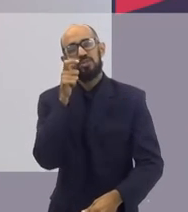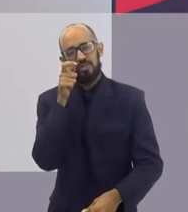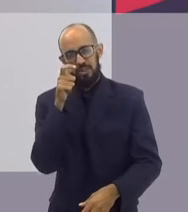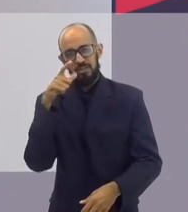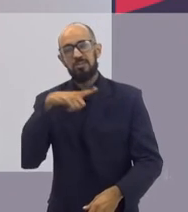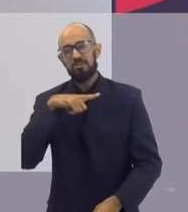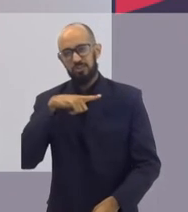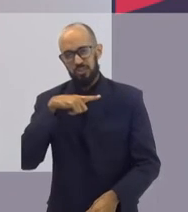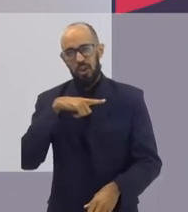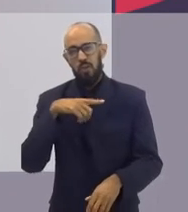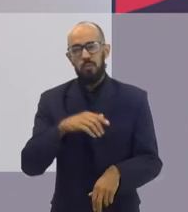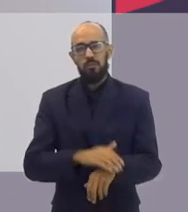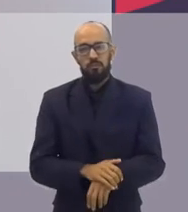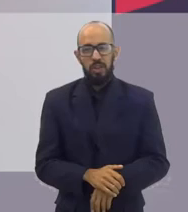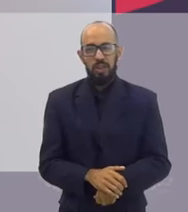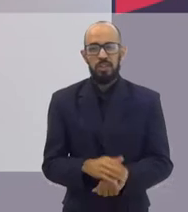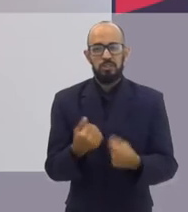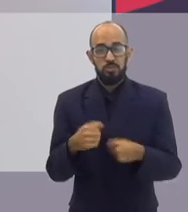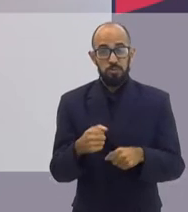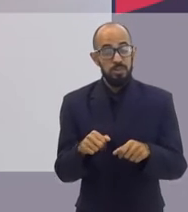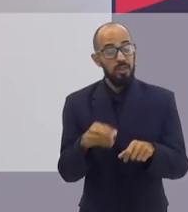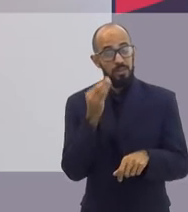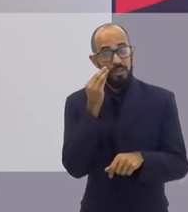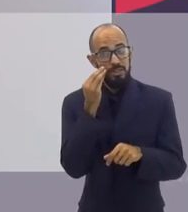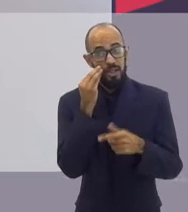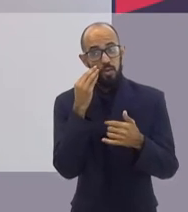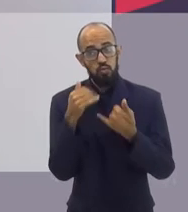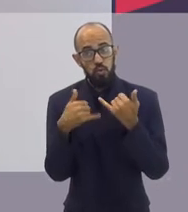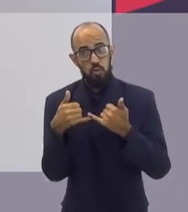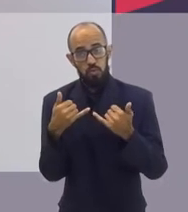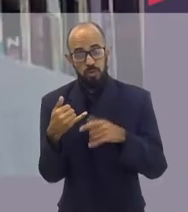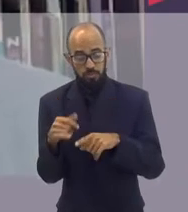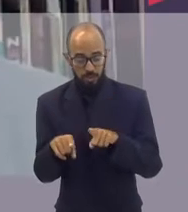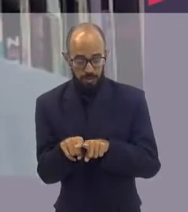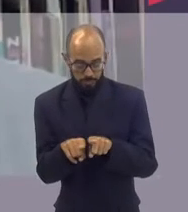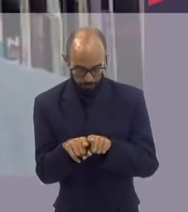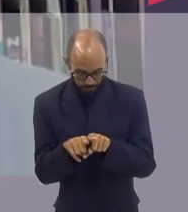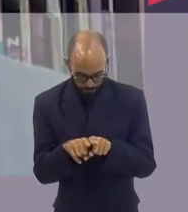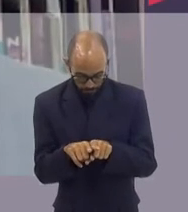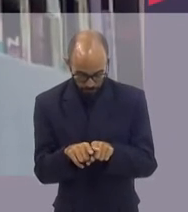isso, fazer um jogo, né? E a gente precisava de testar o jogo também, né?